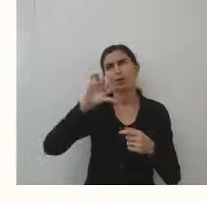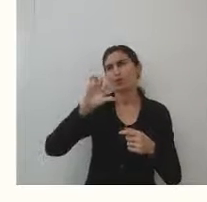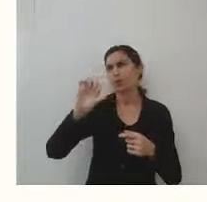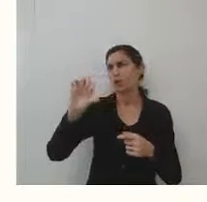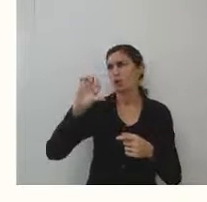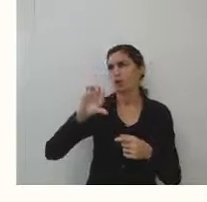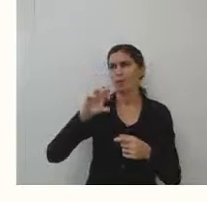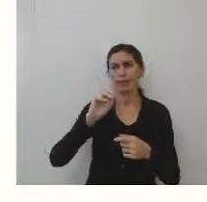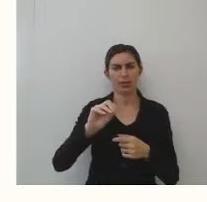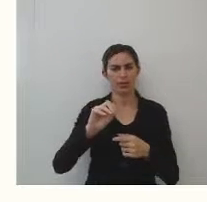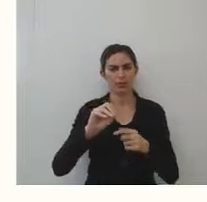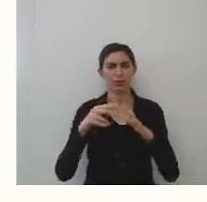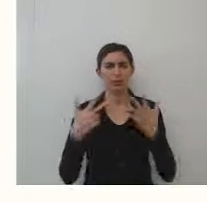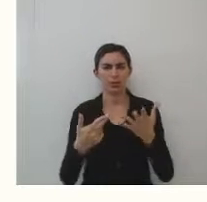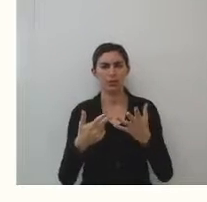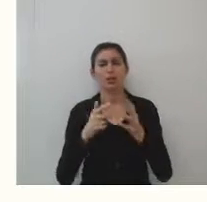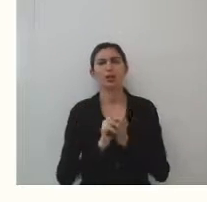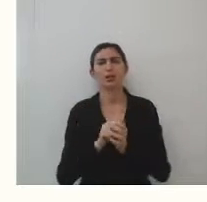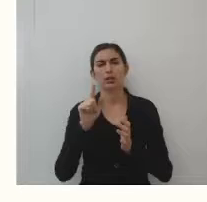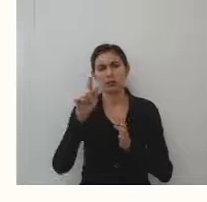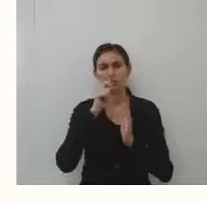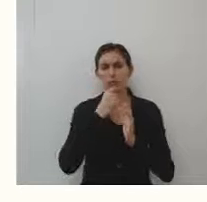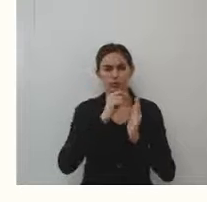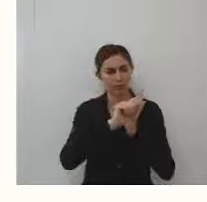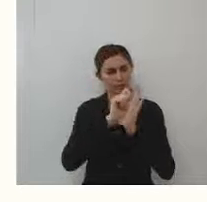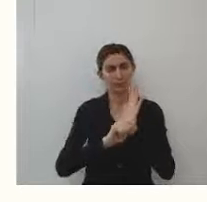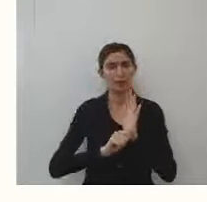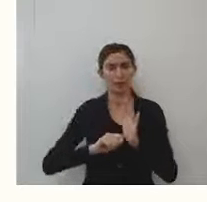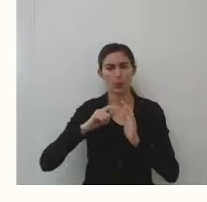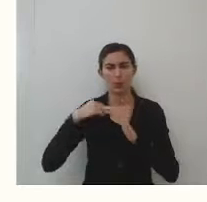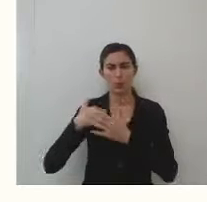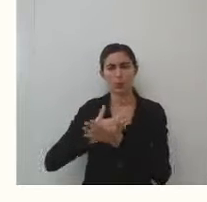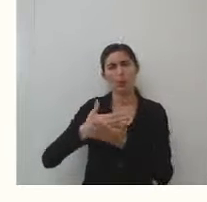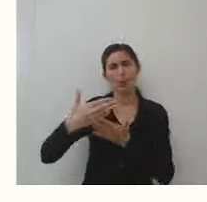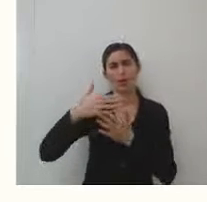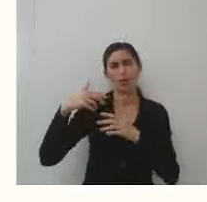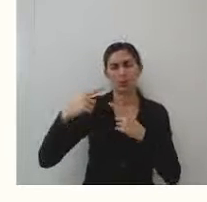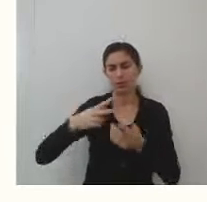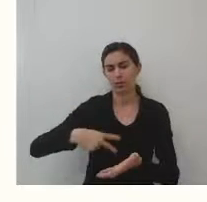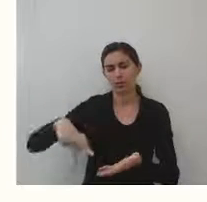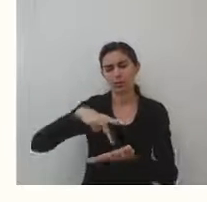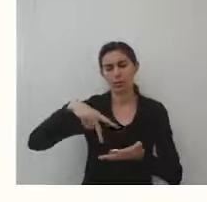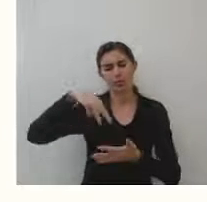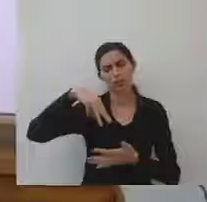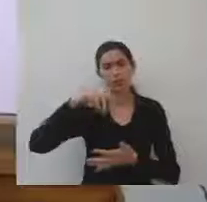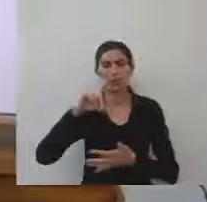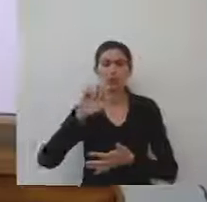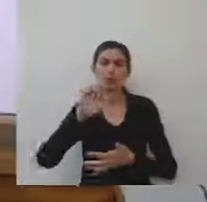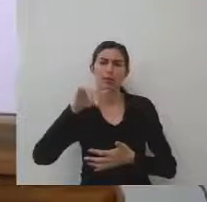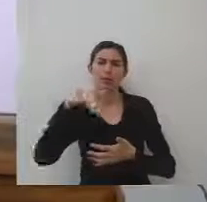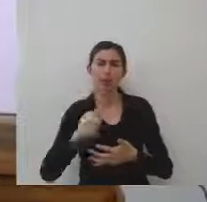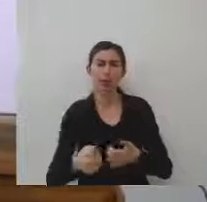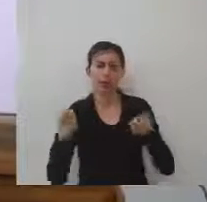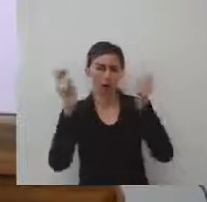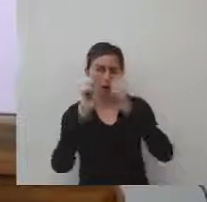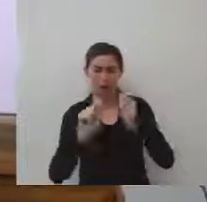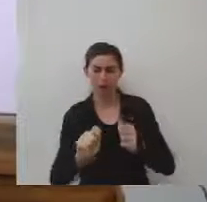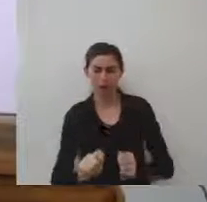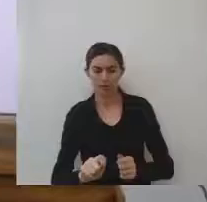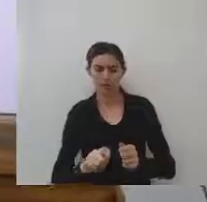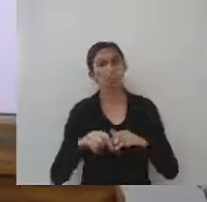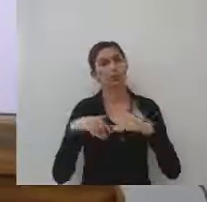Então, Rudolf Laban, gente, ele é chamado o pai da dança moderna, ou seja, a dança